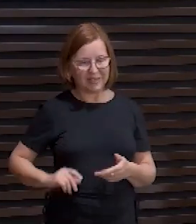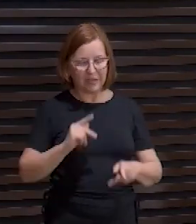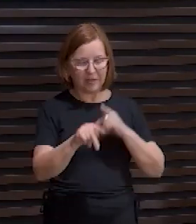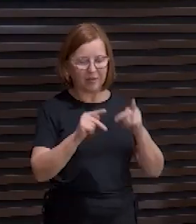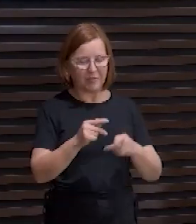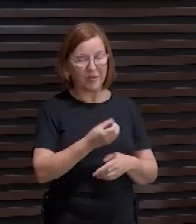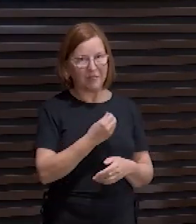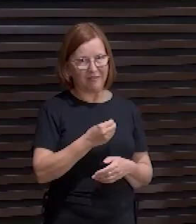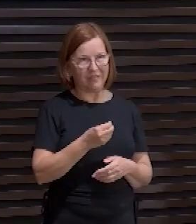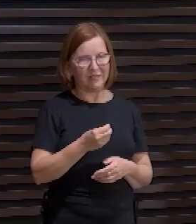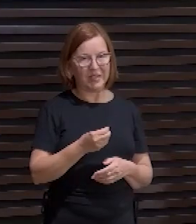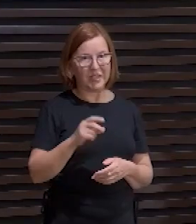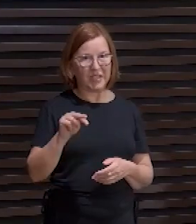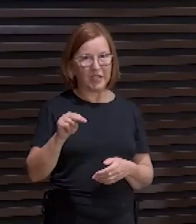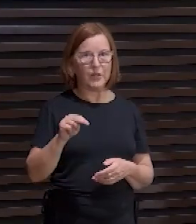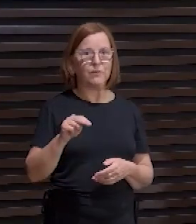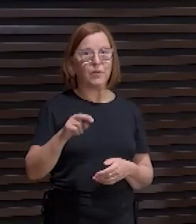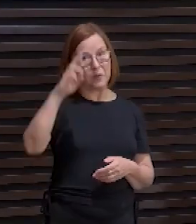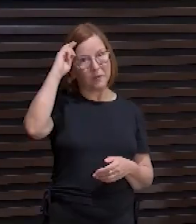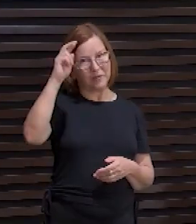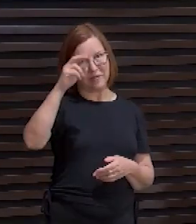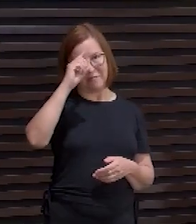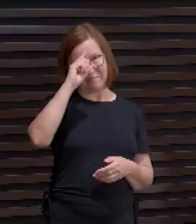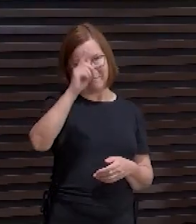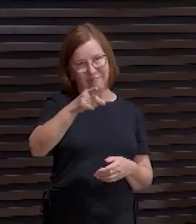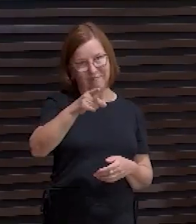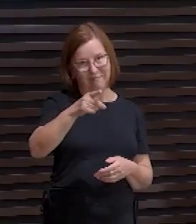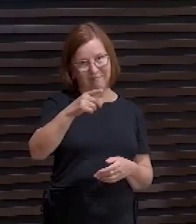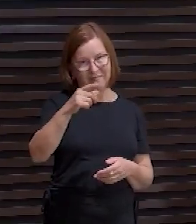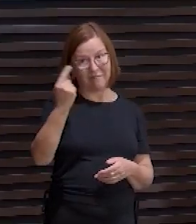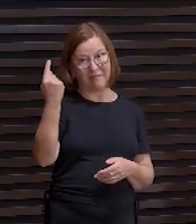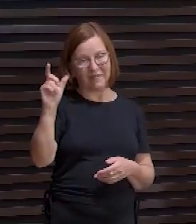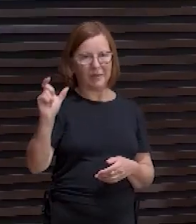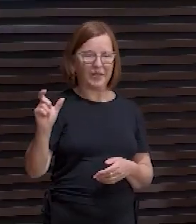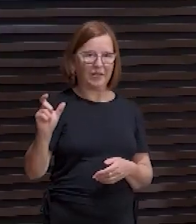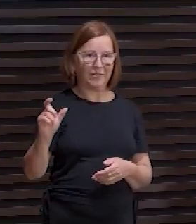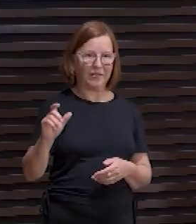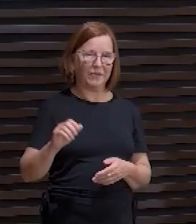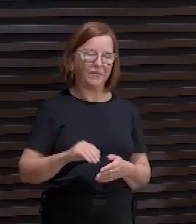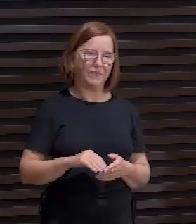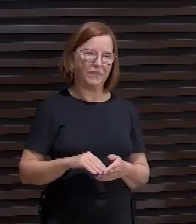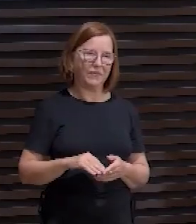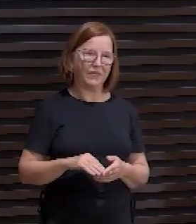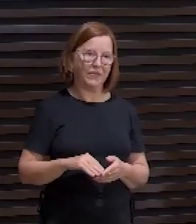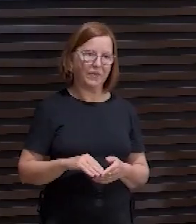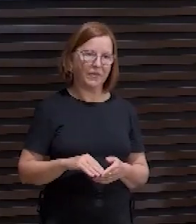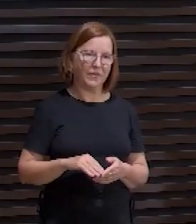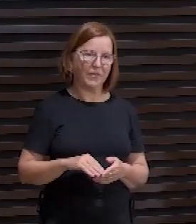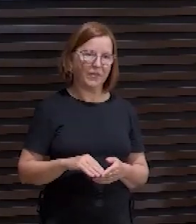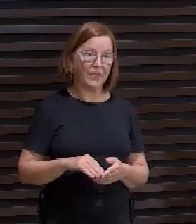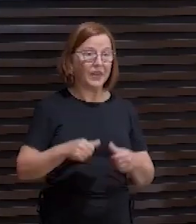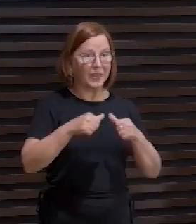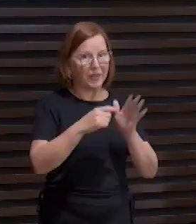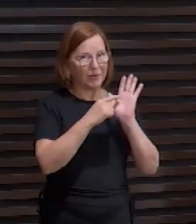conforme o Senhor determina em suas escrituras. Então, isso funciona de fato como sinalizadores dessa nossa caminhada